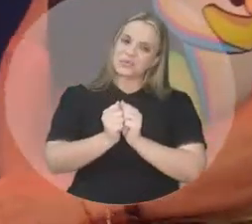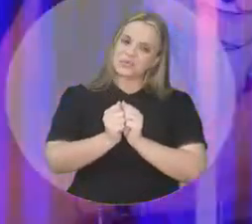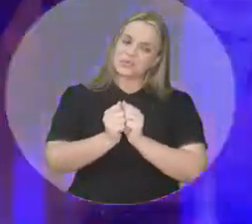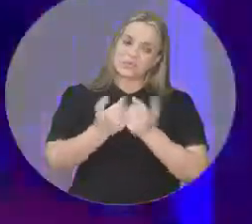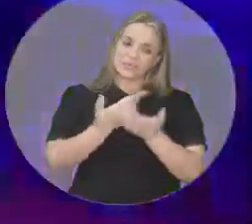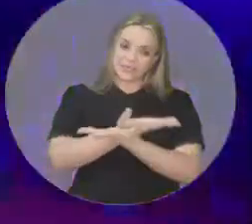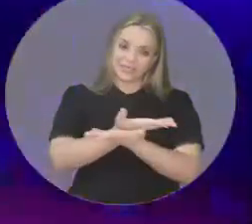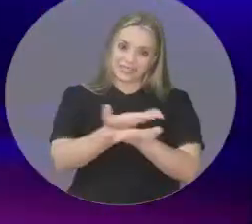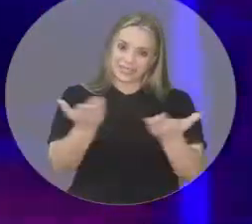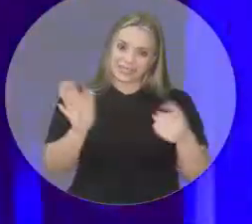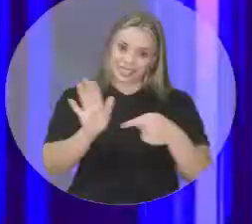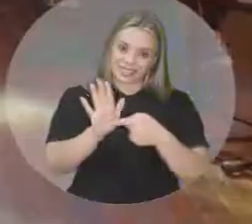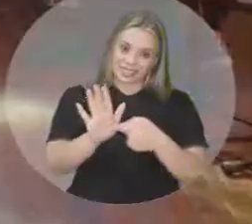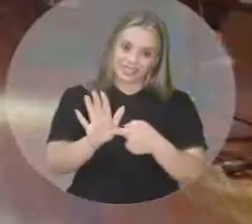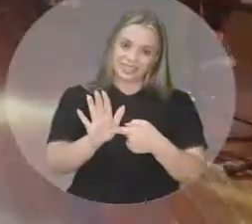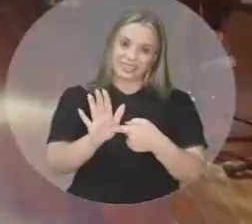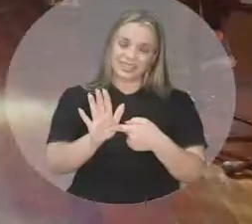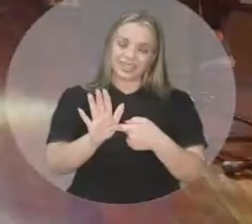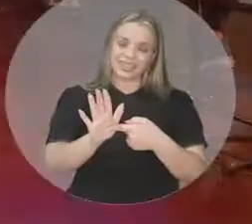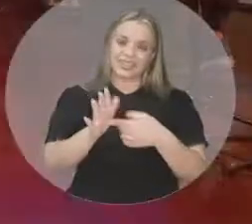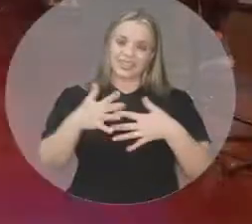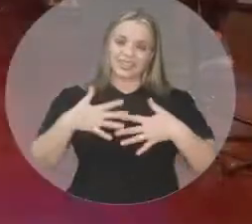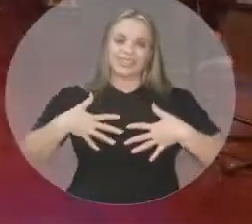2. Vamos nessa.